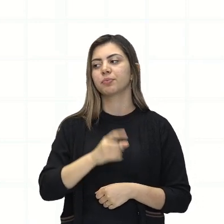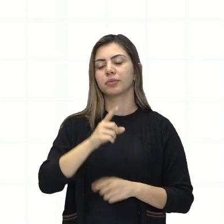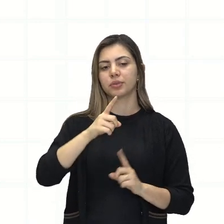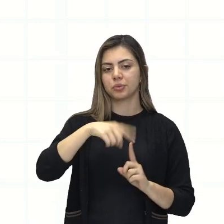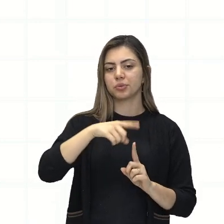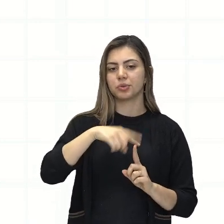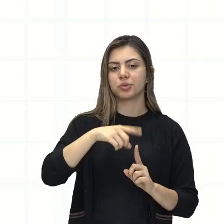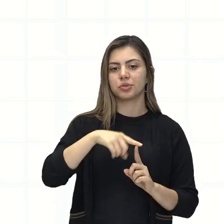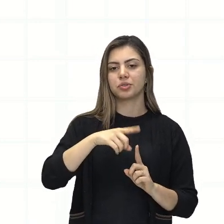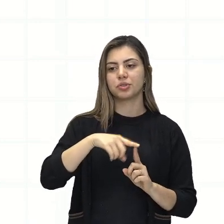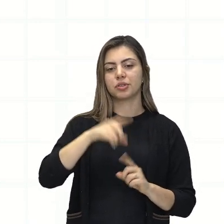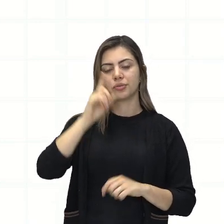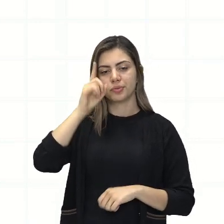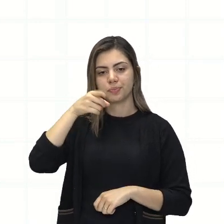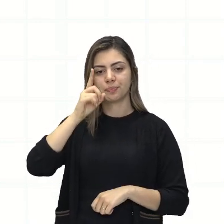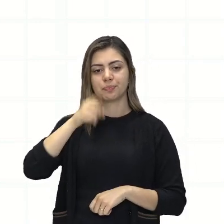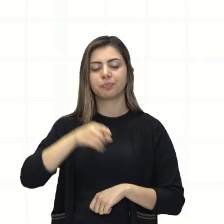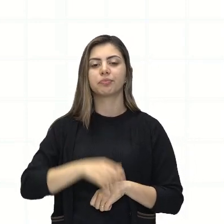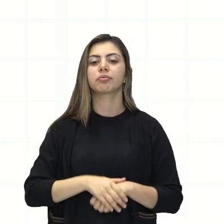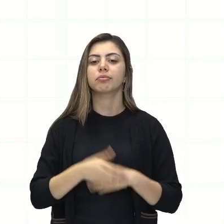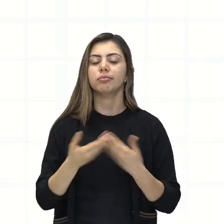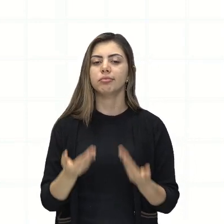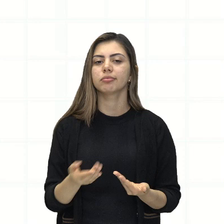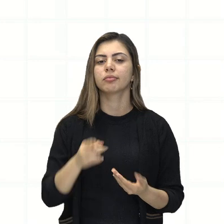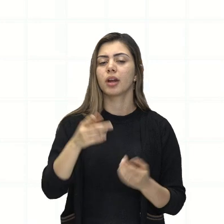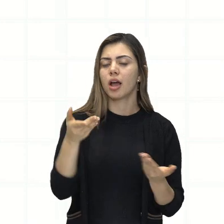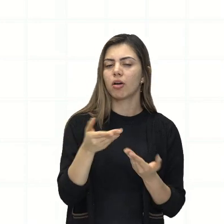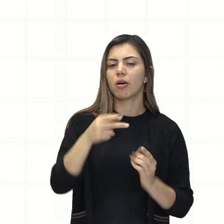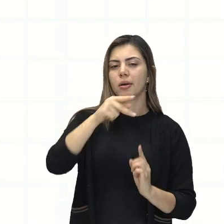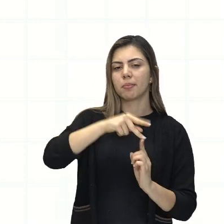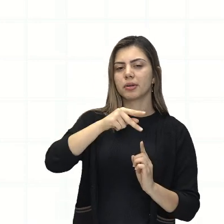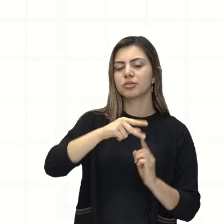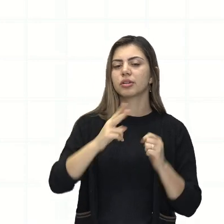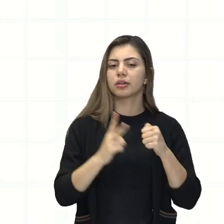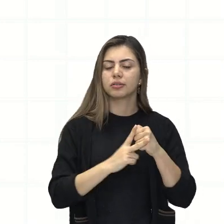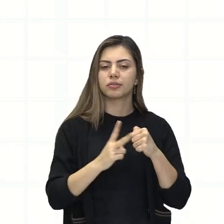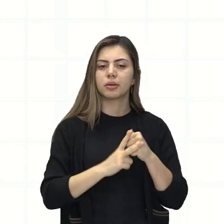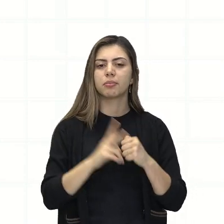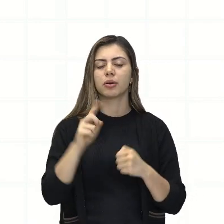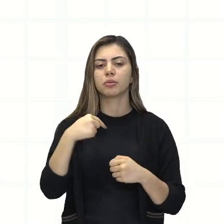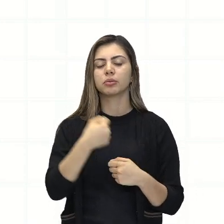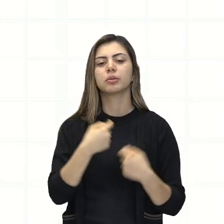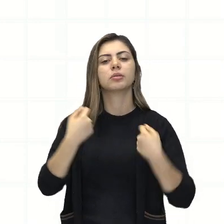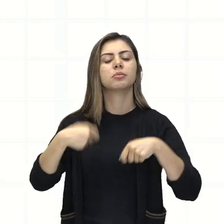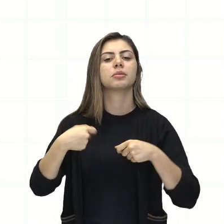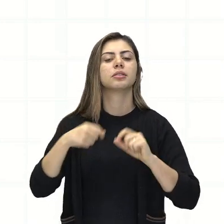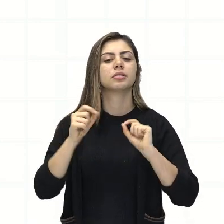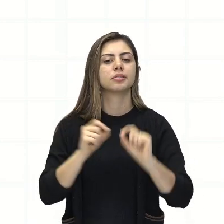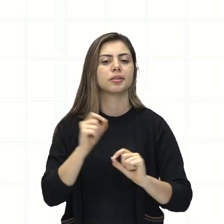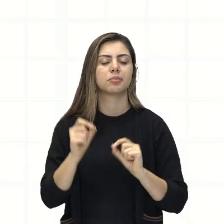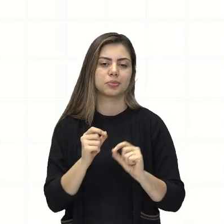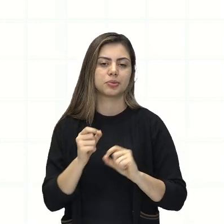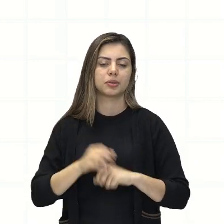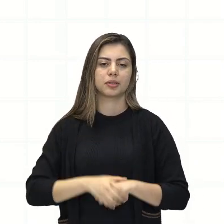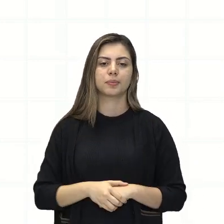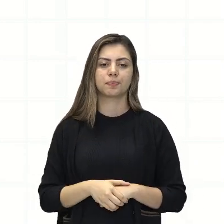de hoje será sobre predicação verbal, nós precisávamos